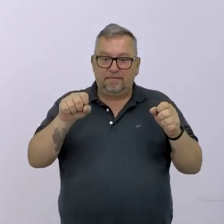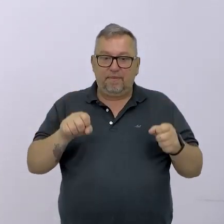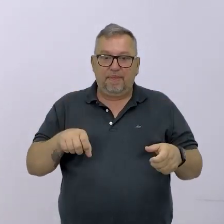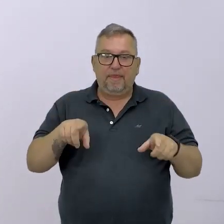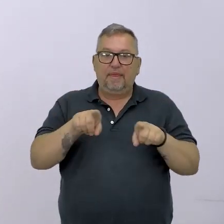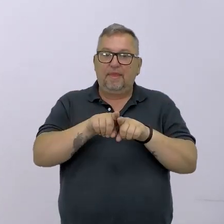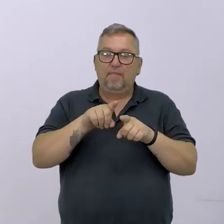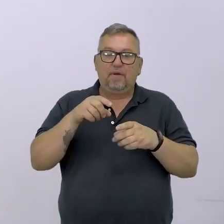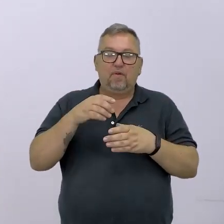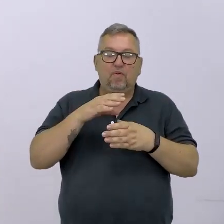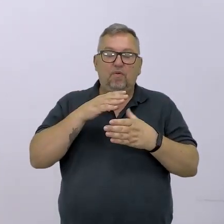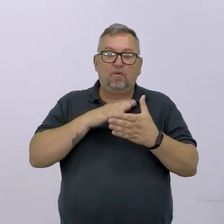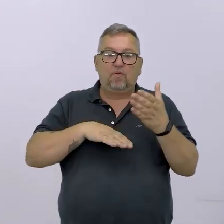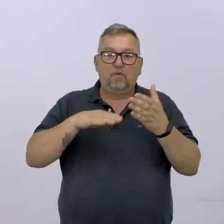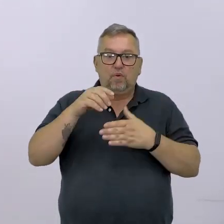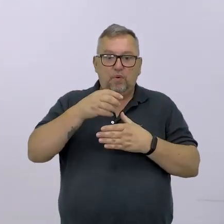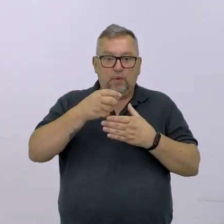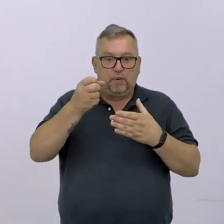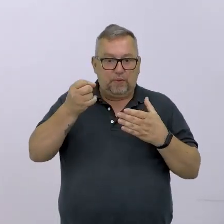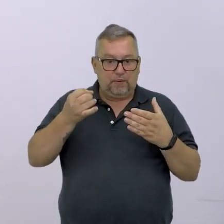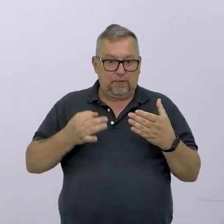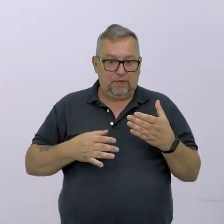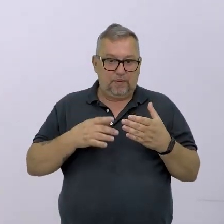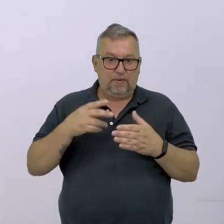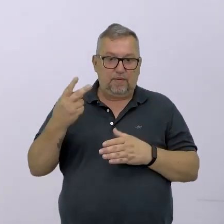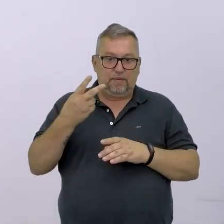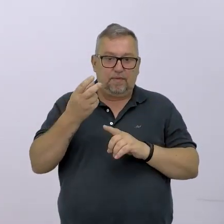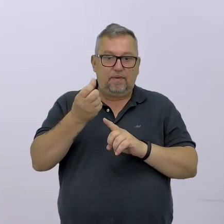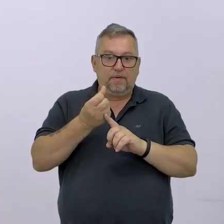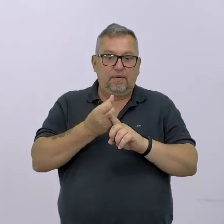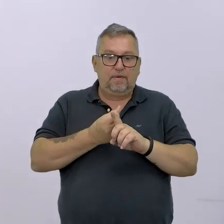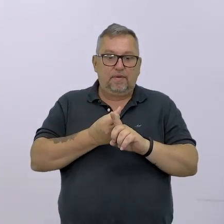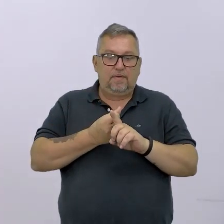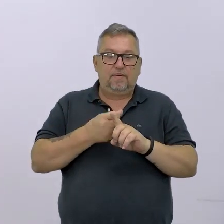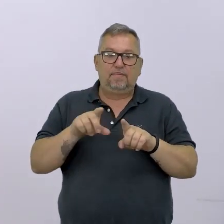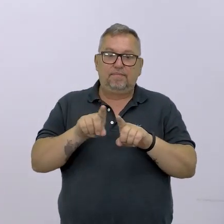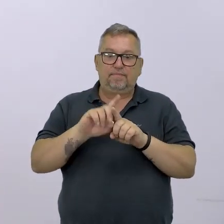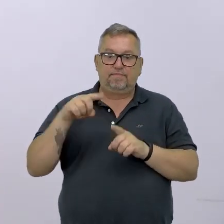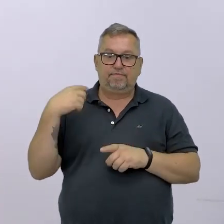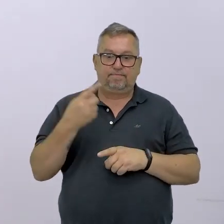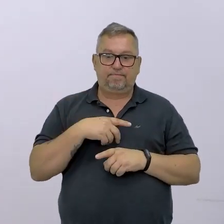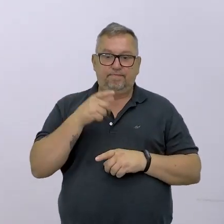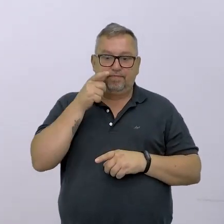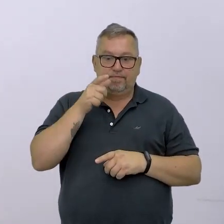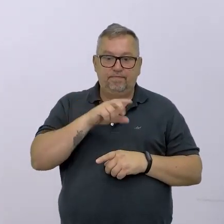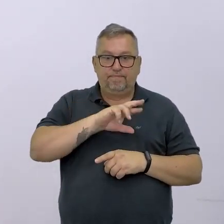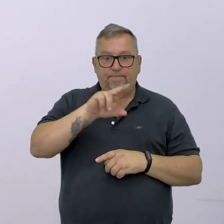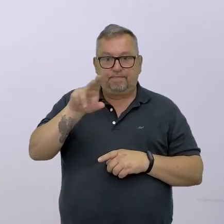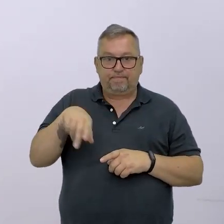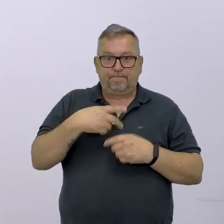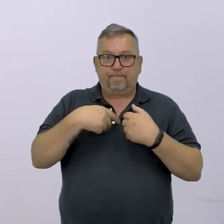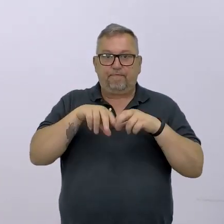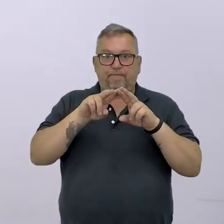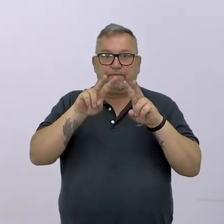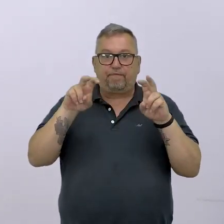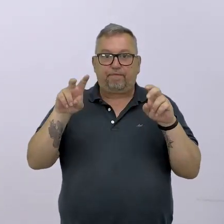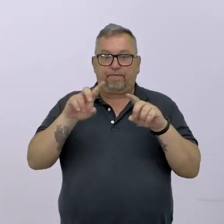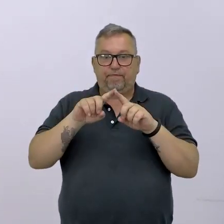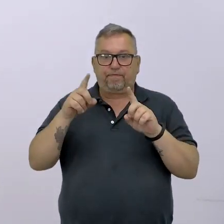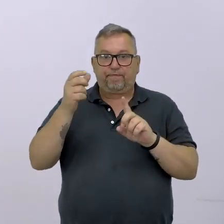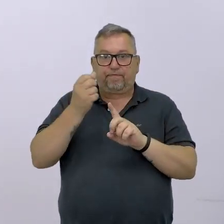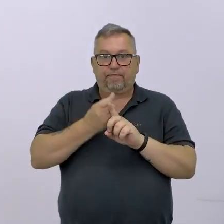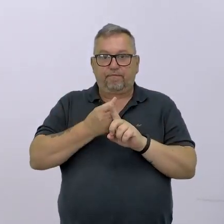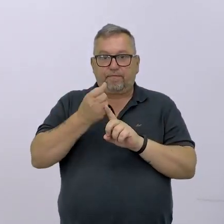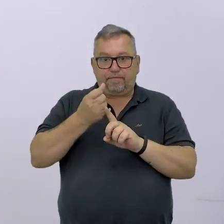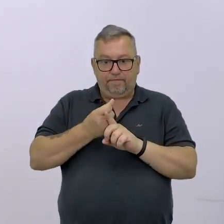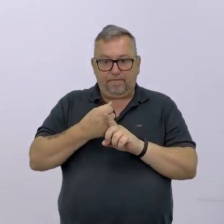todo o conteúdo que a gente viu no segundo semestre. Então, nós vimos diversos assuntos ao longo desse